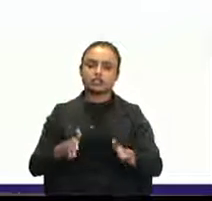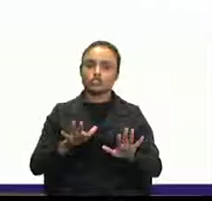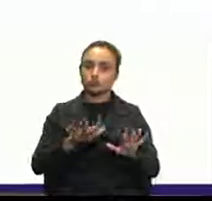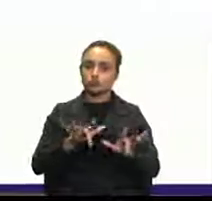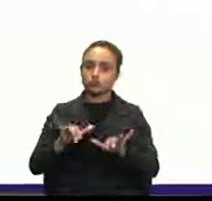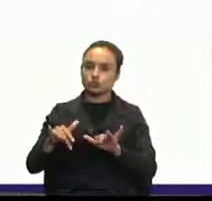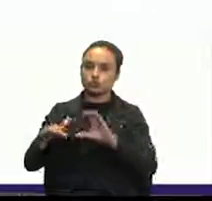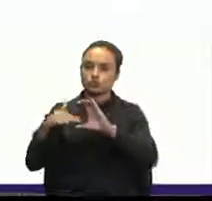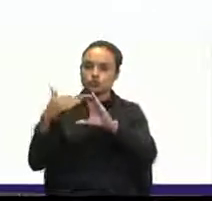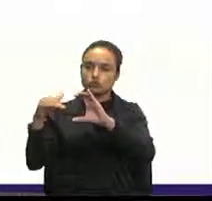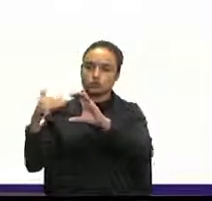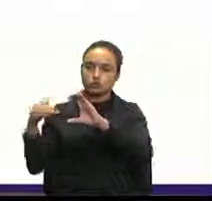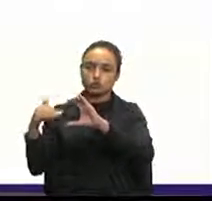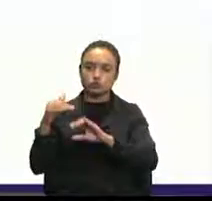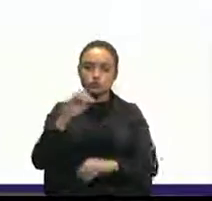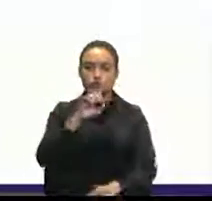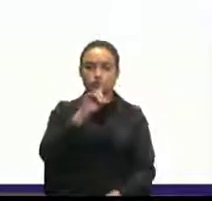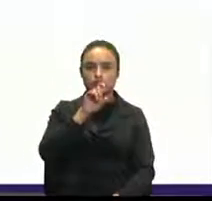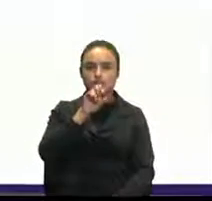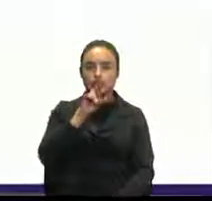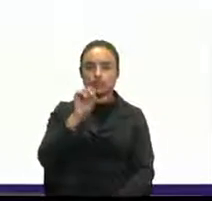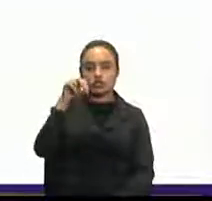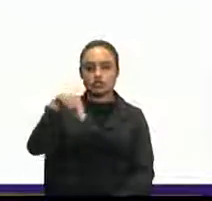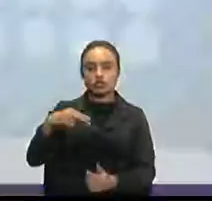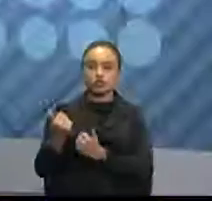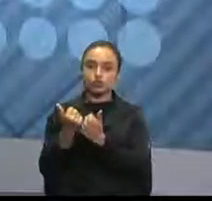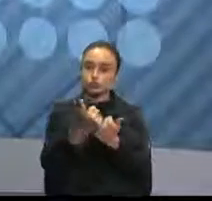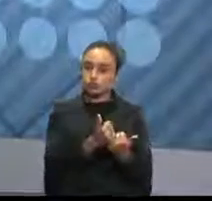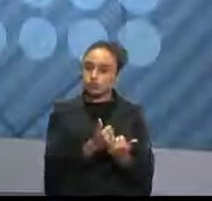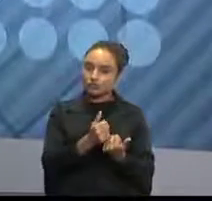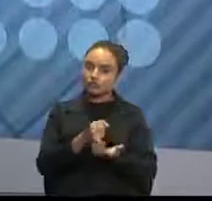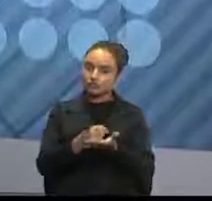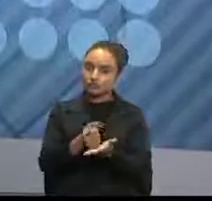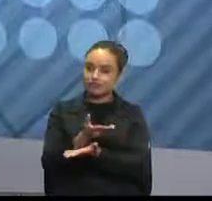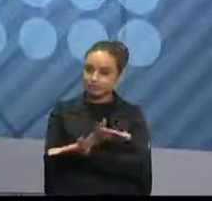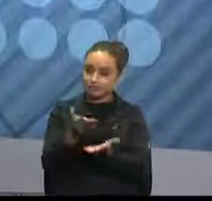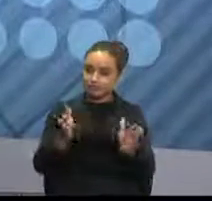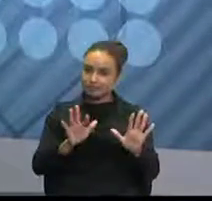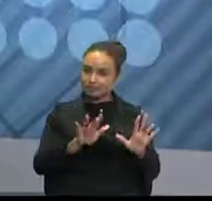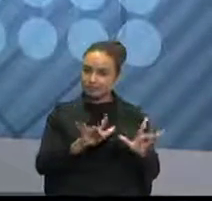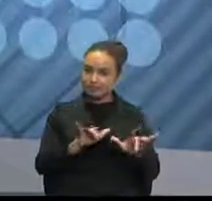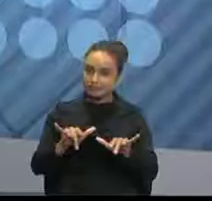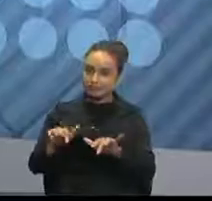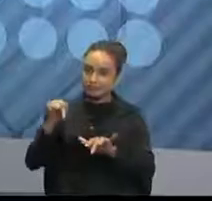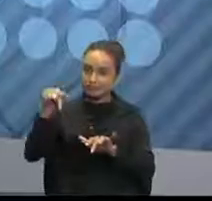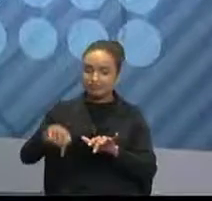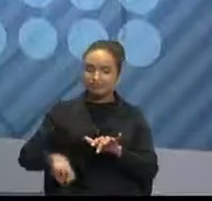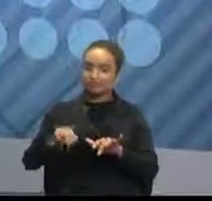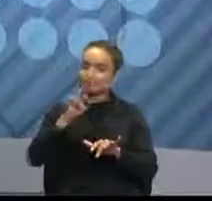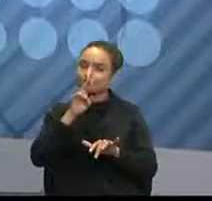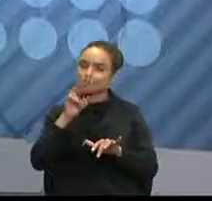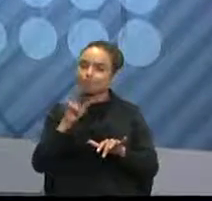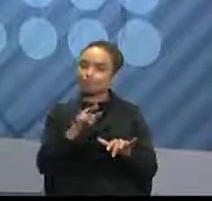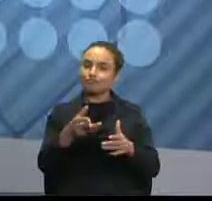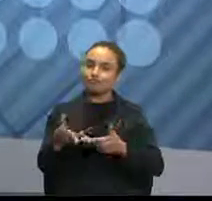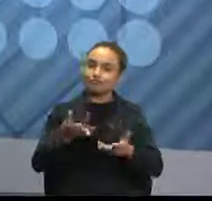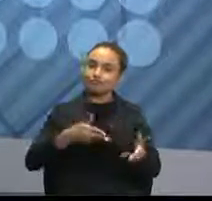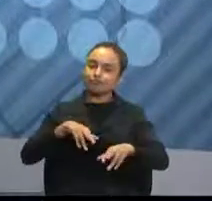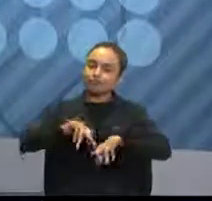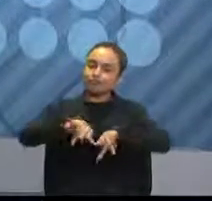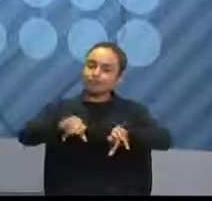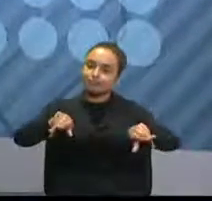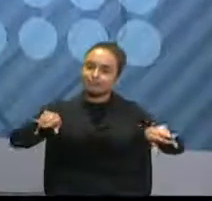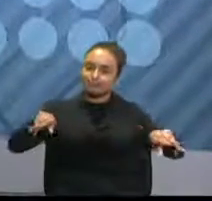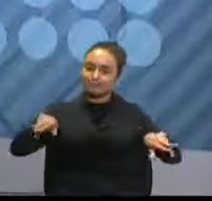dúvidas perguntas o edson taki à sua disposição você manda pelo chat aí a gente para resolver também vai trazer aí a